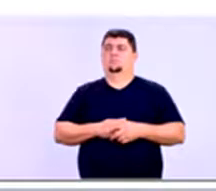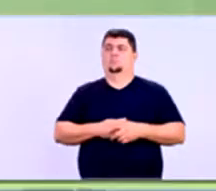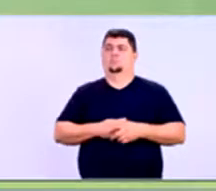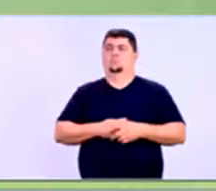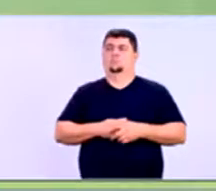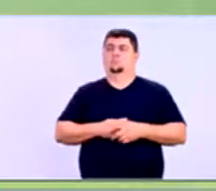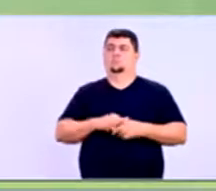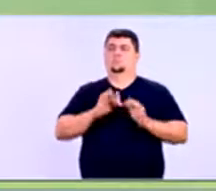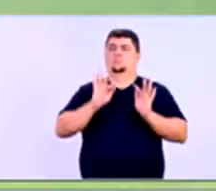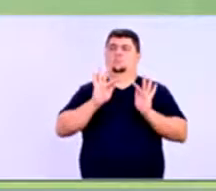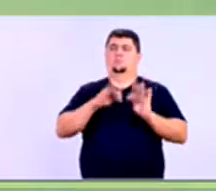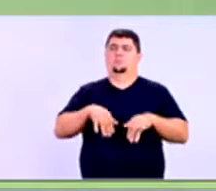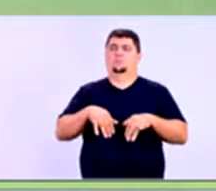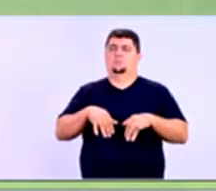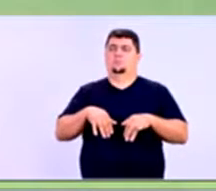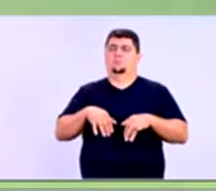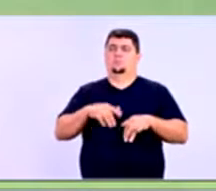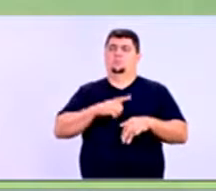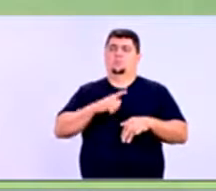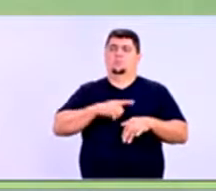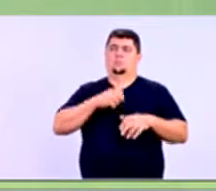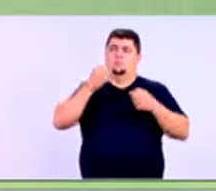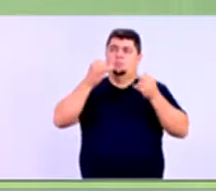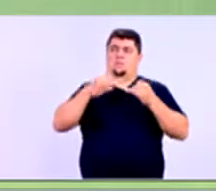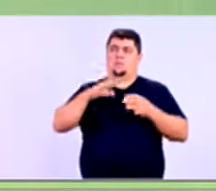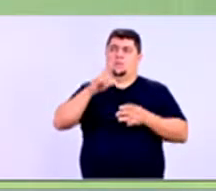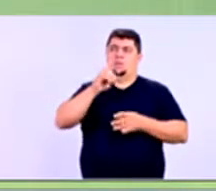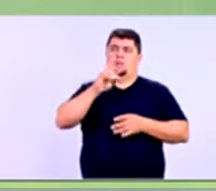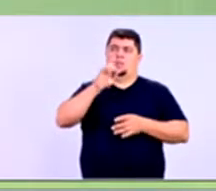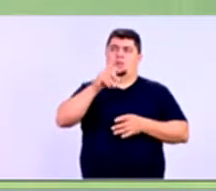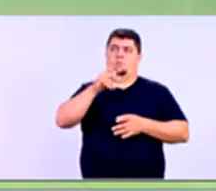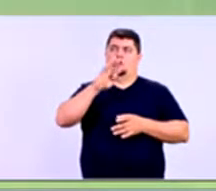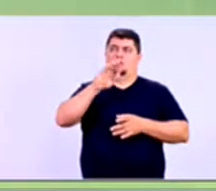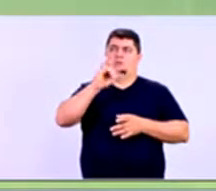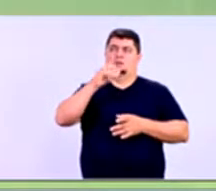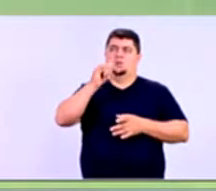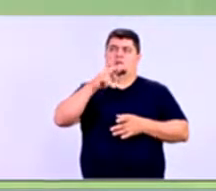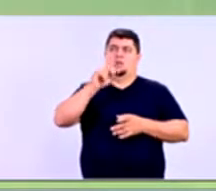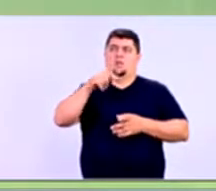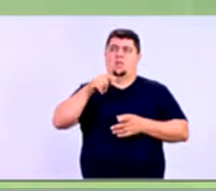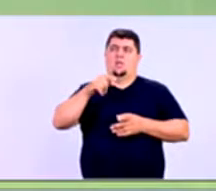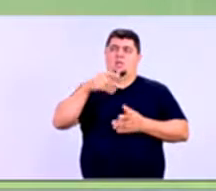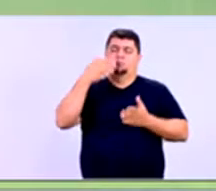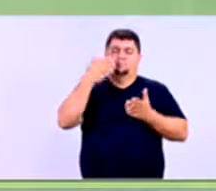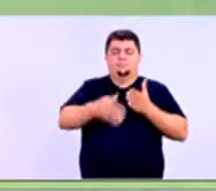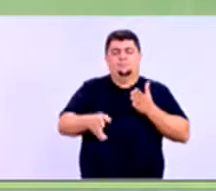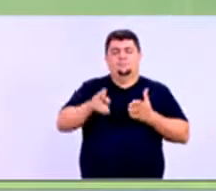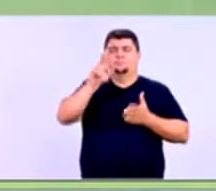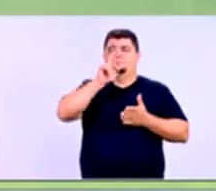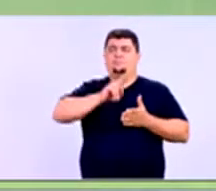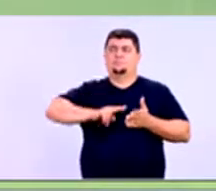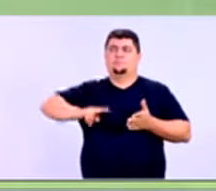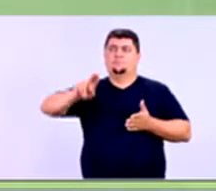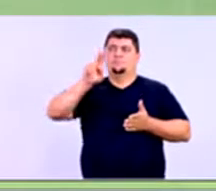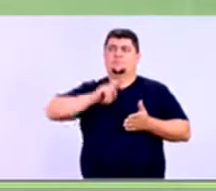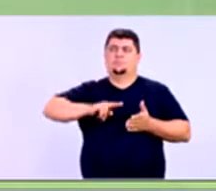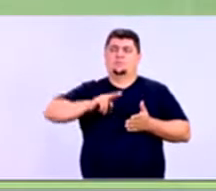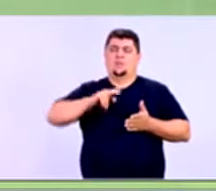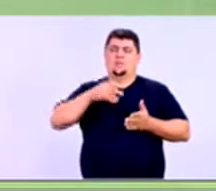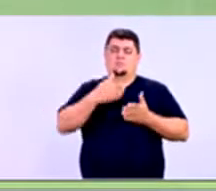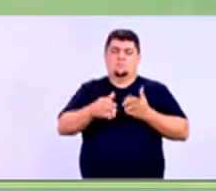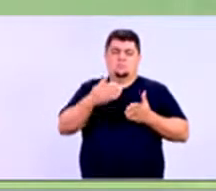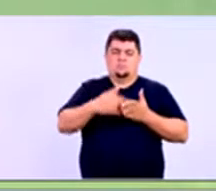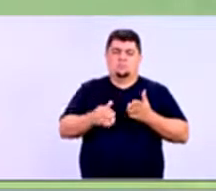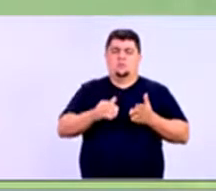Para finalizarmos, falamos de depreciação, que é a perca, a desvalorização